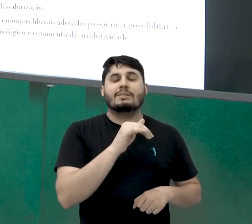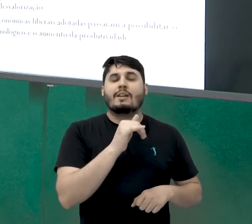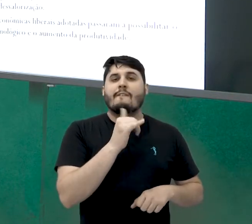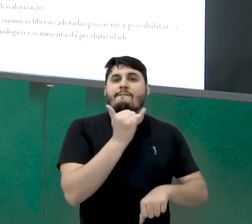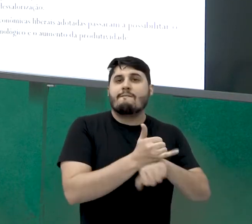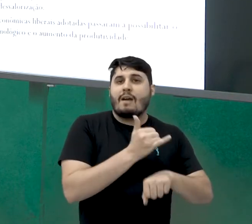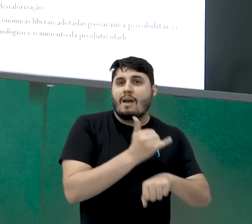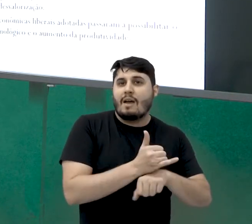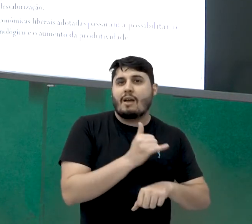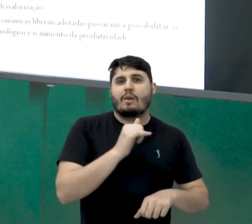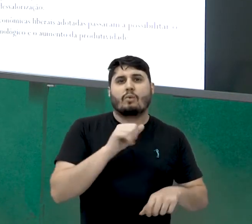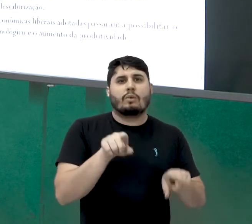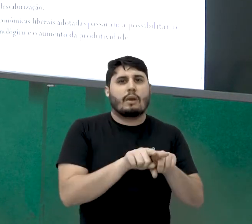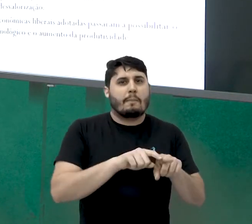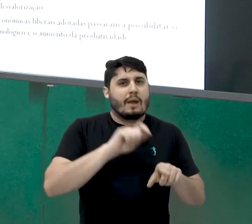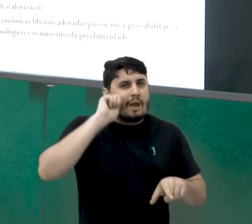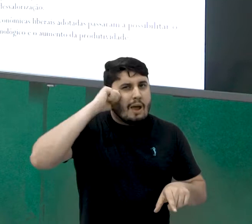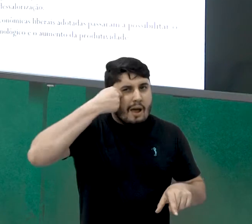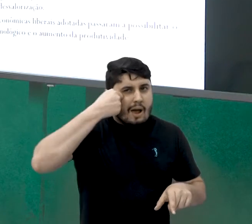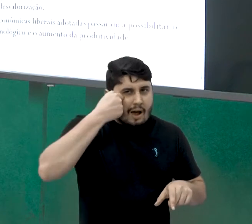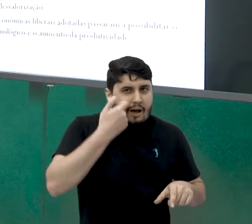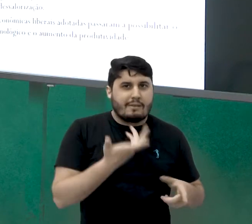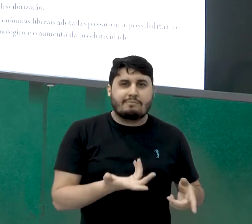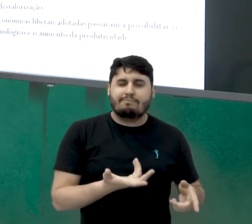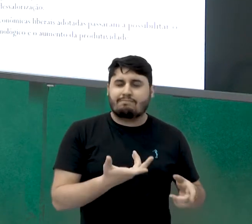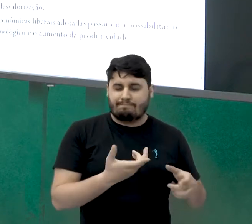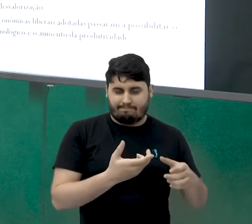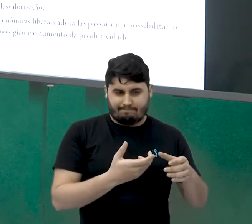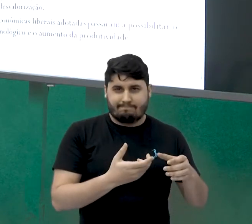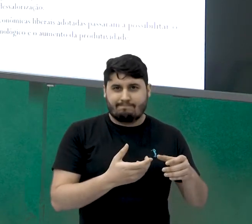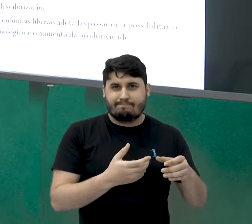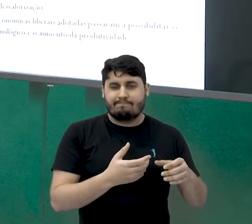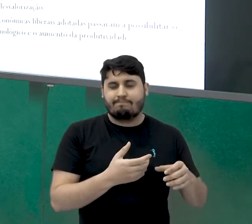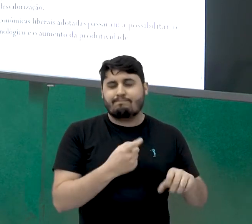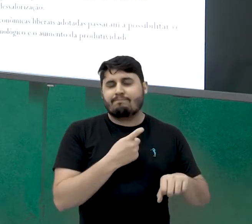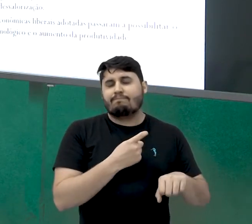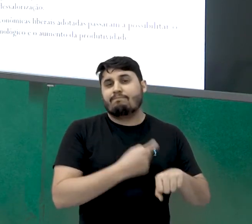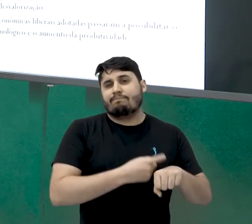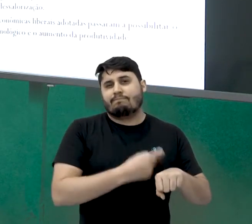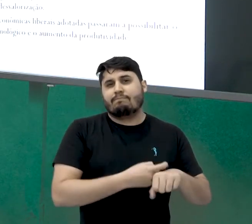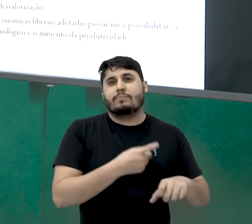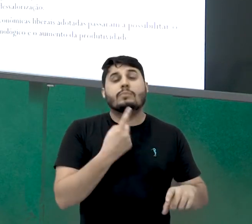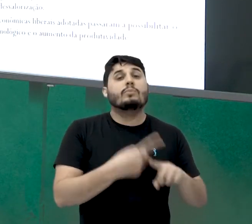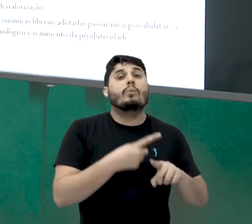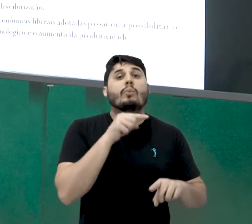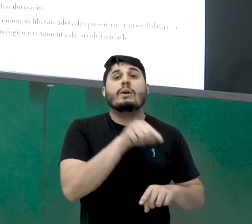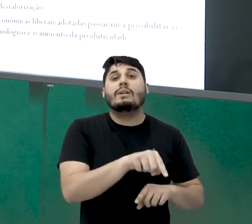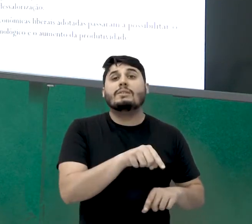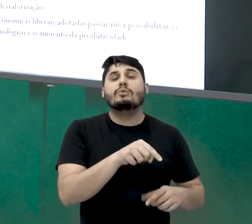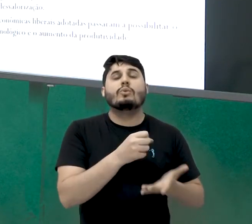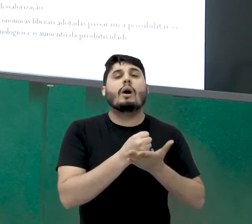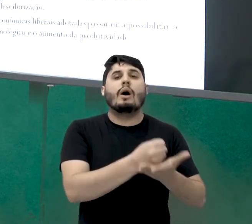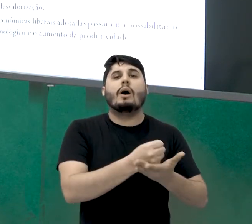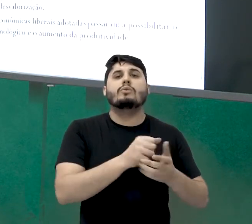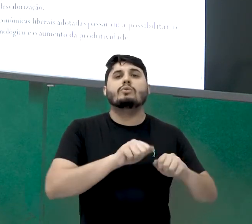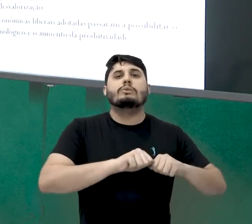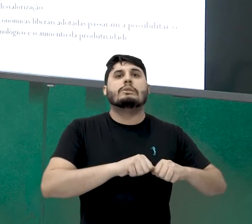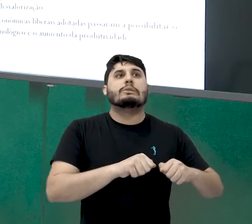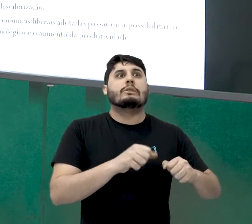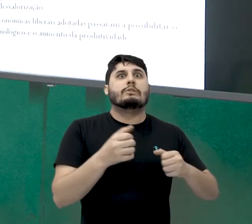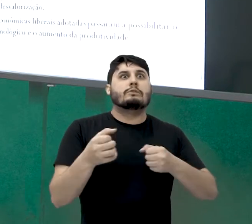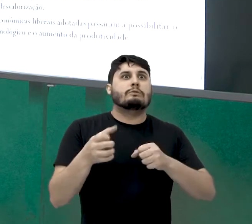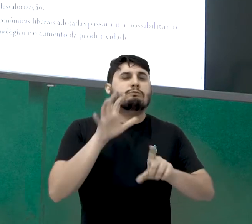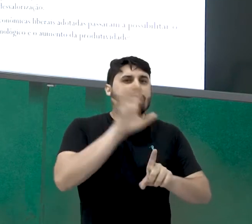no começo da aula, e essas muitas colônias forneciam as matérias-primas necessárias para o avanço da indústria britânica